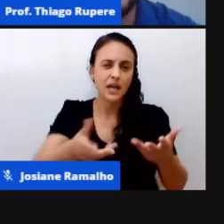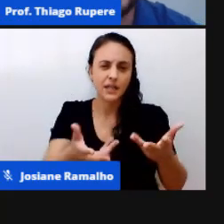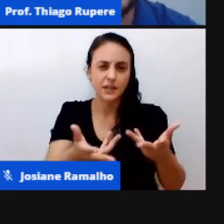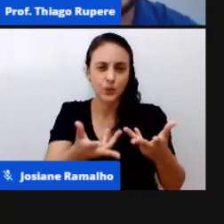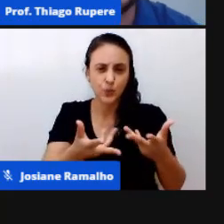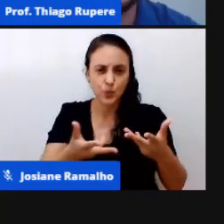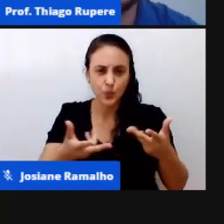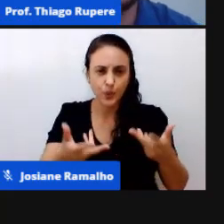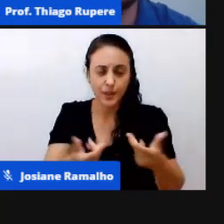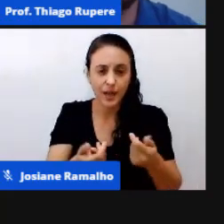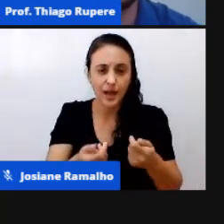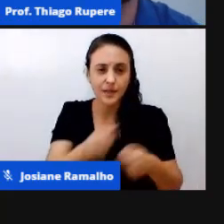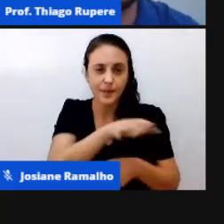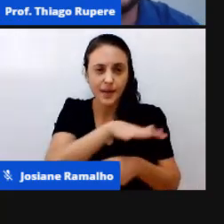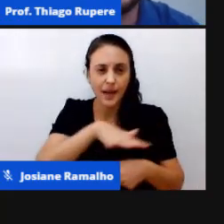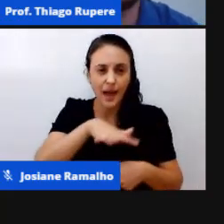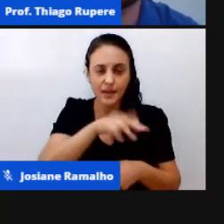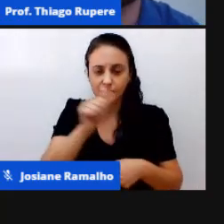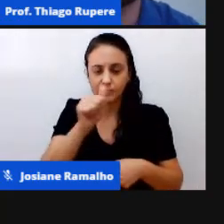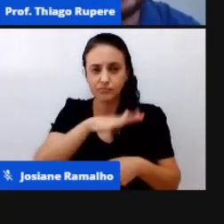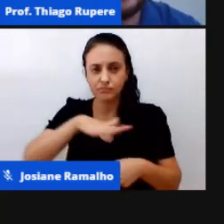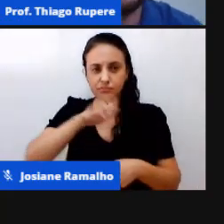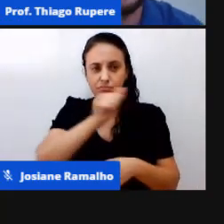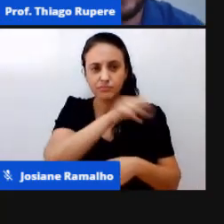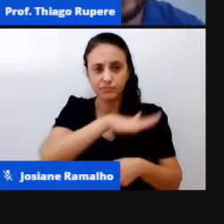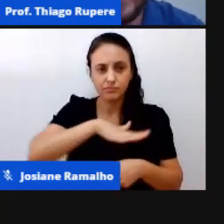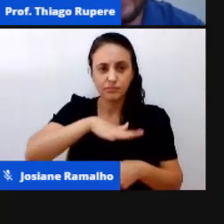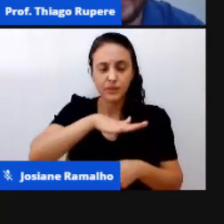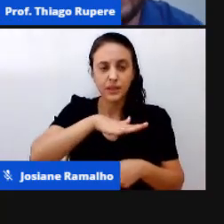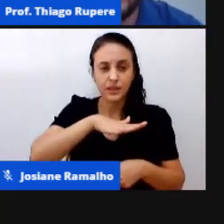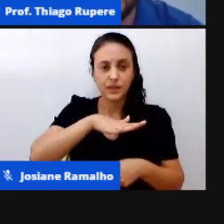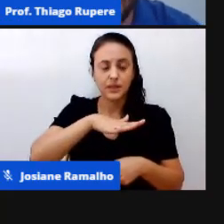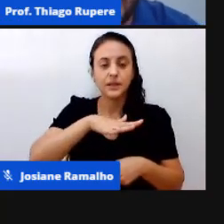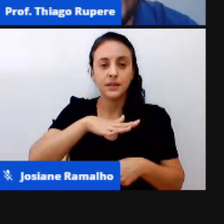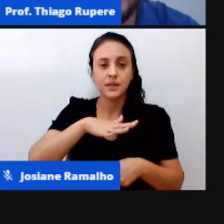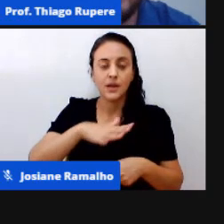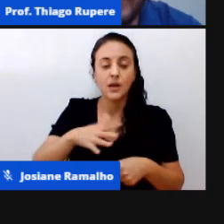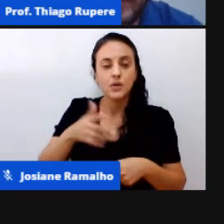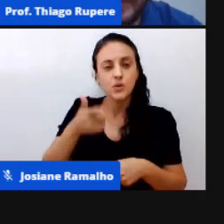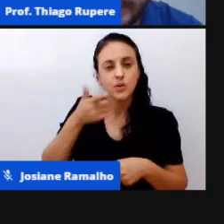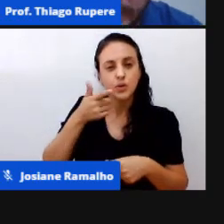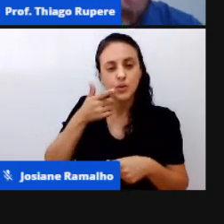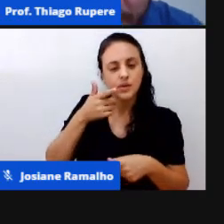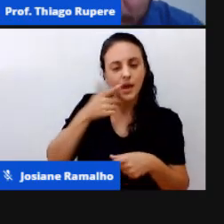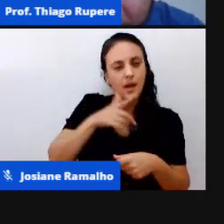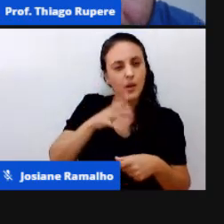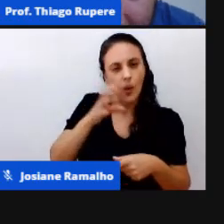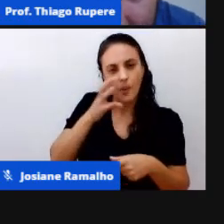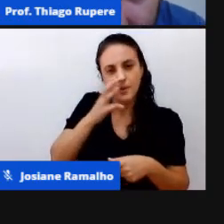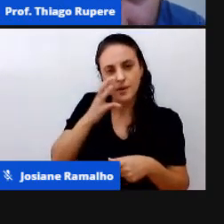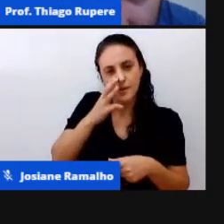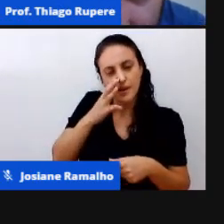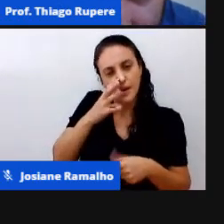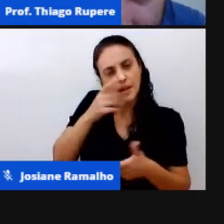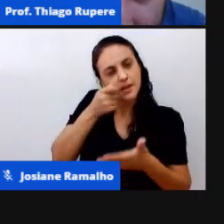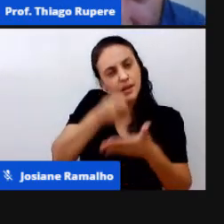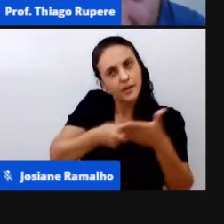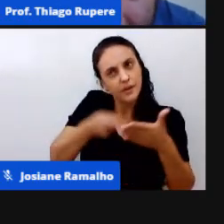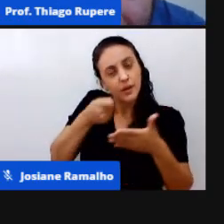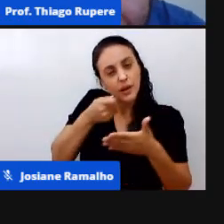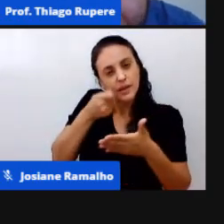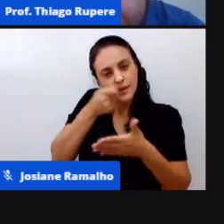atuação que permitem, que facilitam essa reflexão e essa busca pelo conhecimento por parte dos